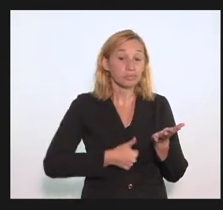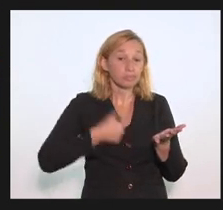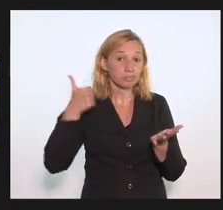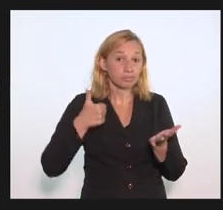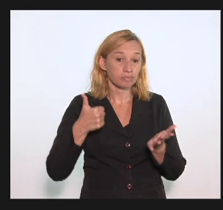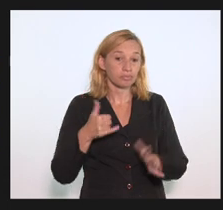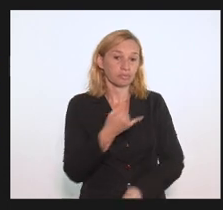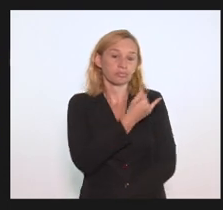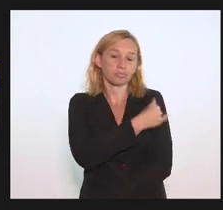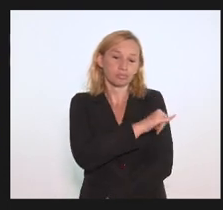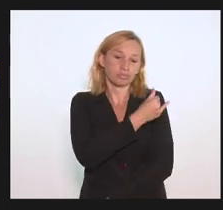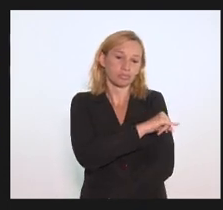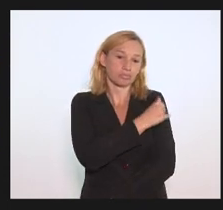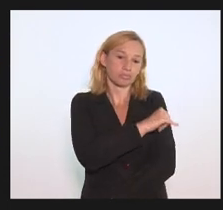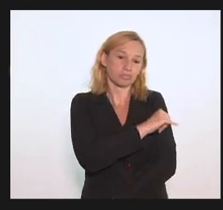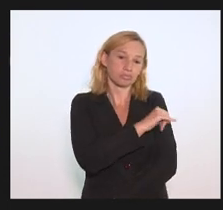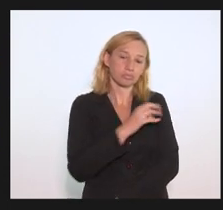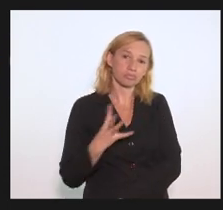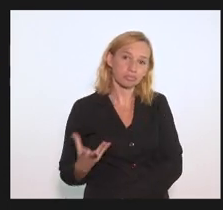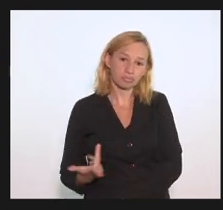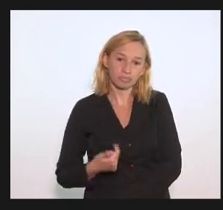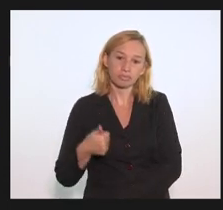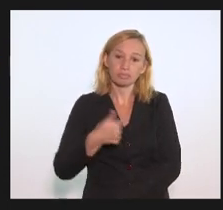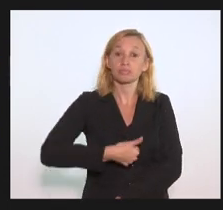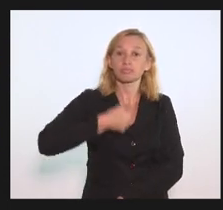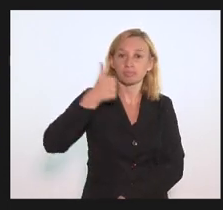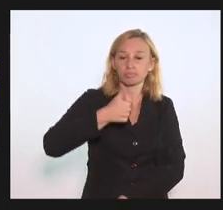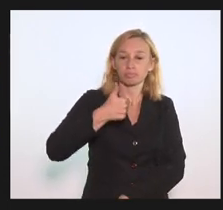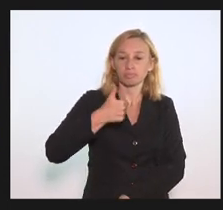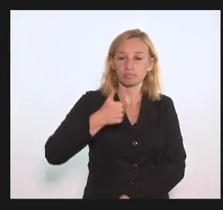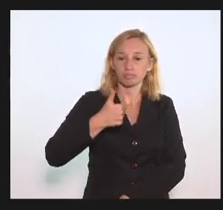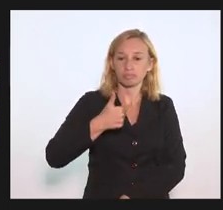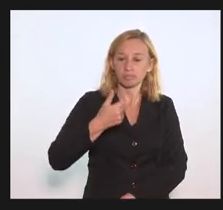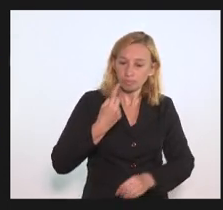de Janeiro essa condição da gente levantar